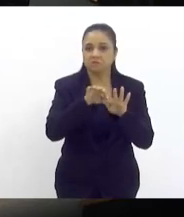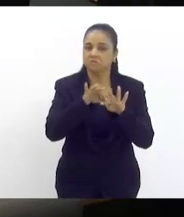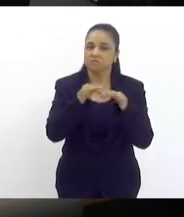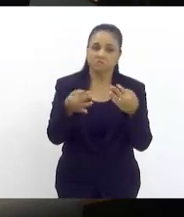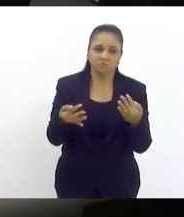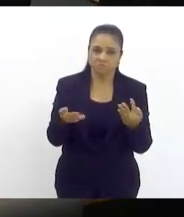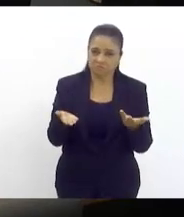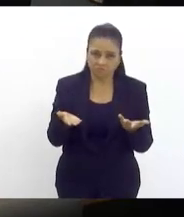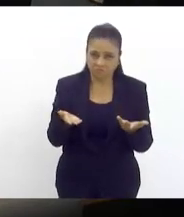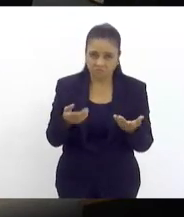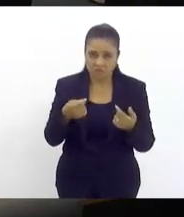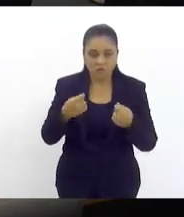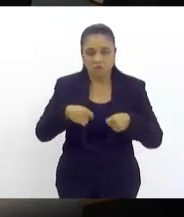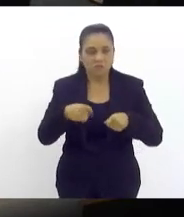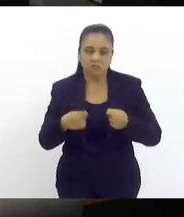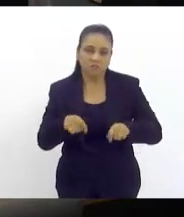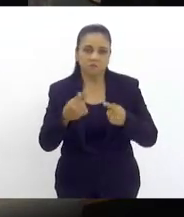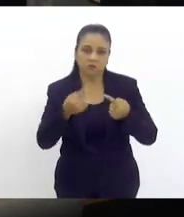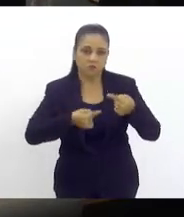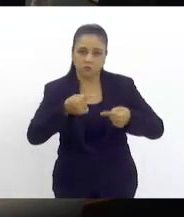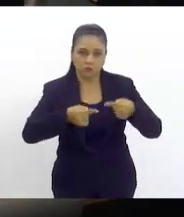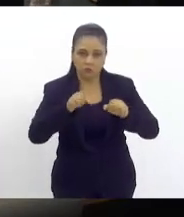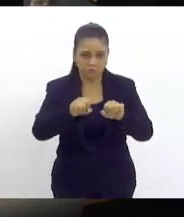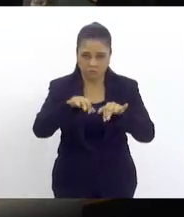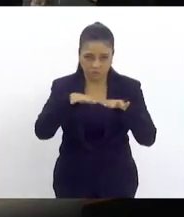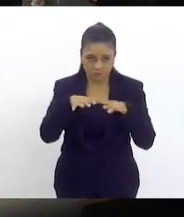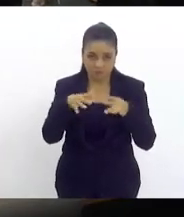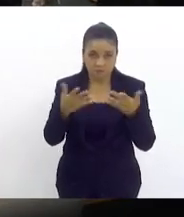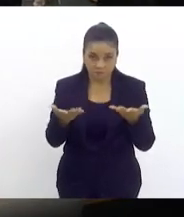caso, não há o que ser feito nem discutido em plenário. Agora,